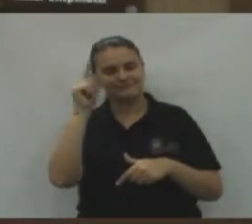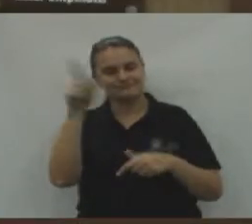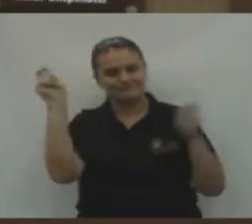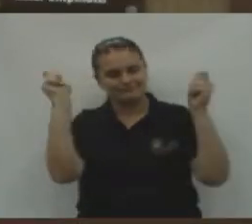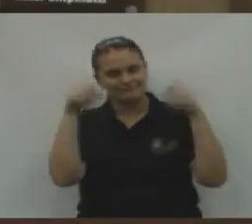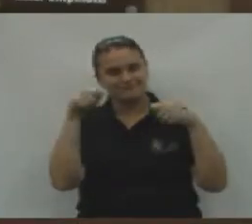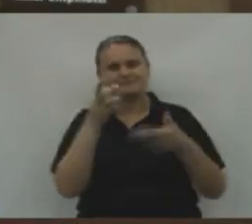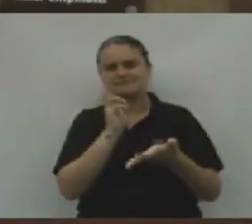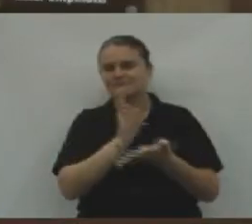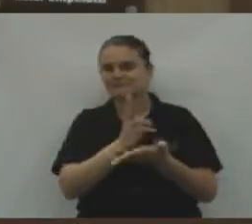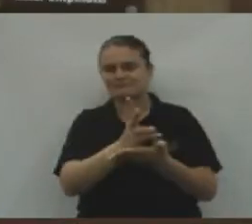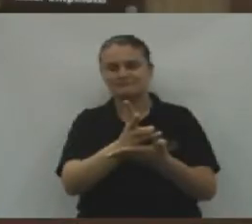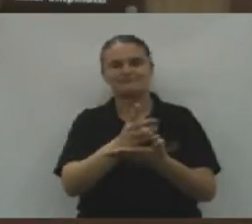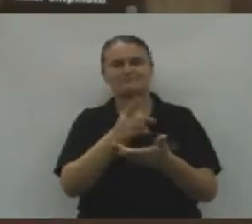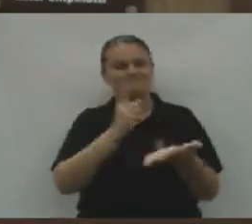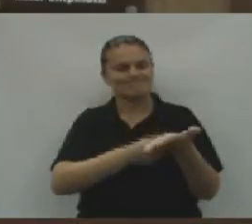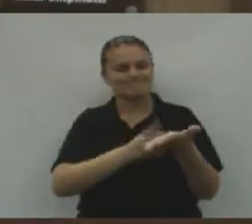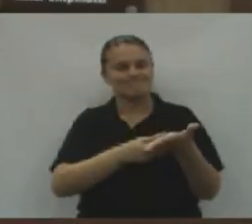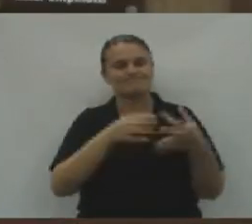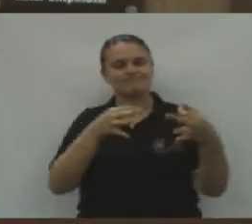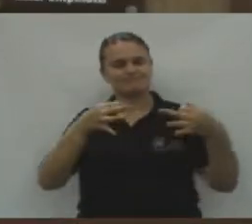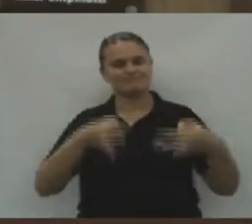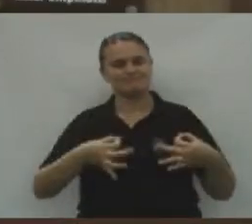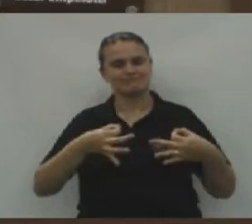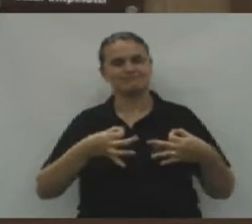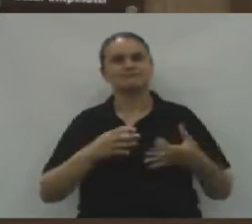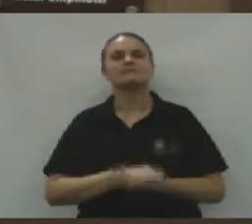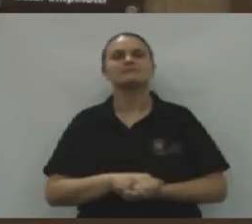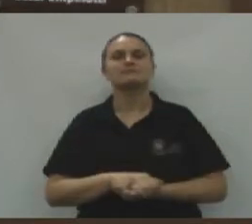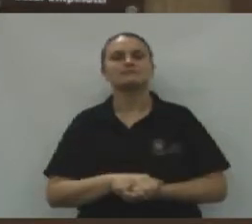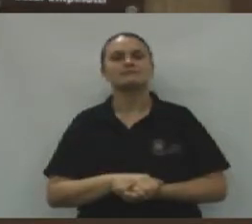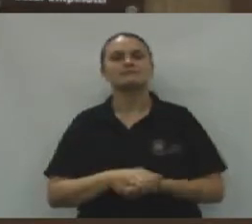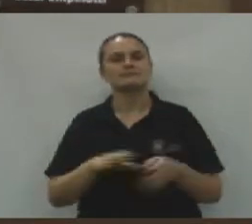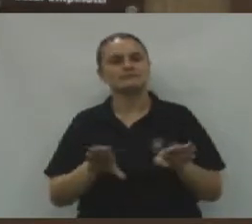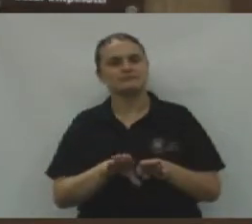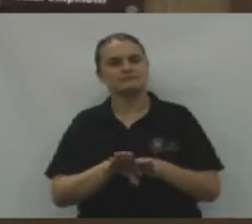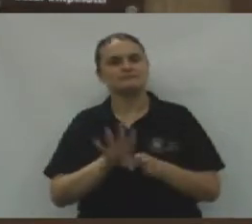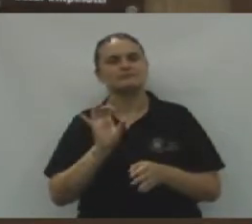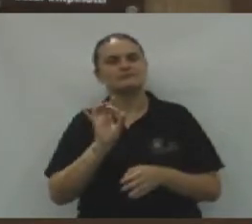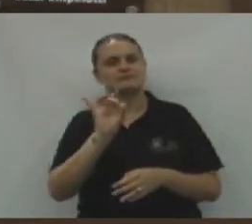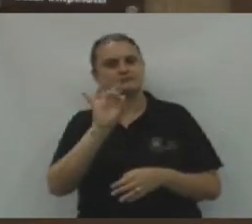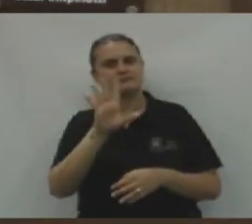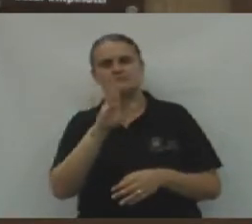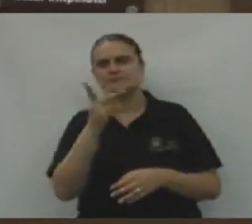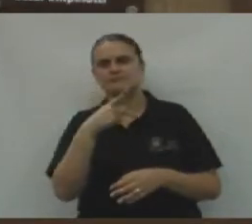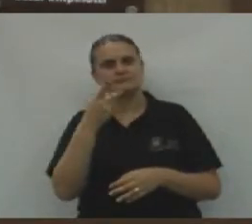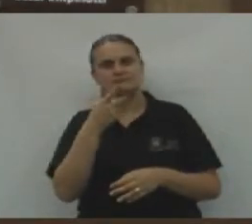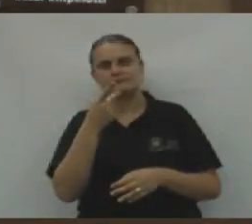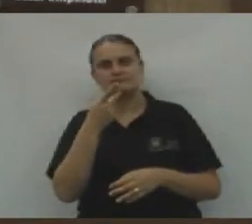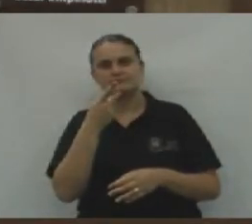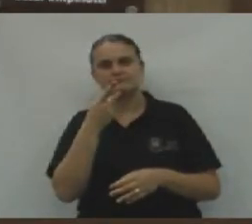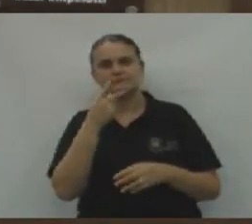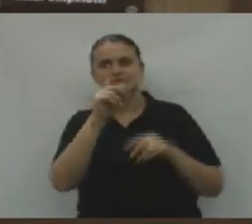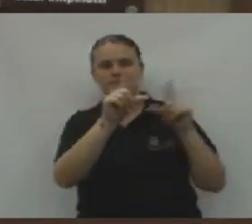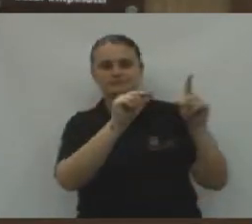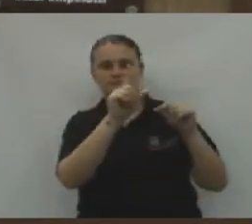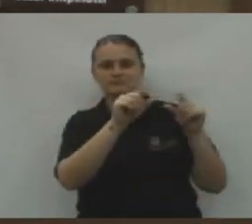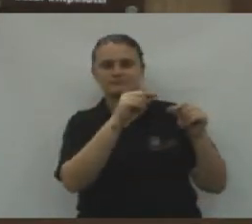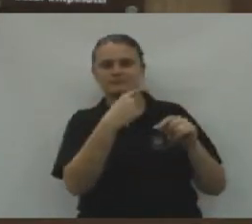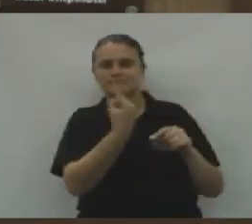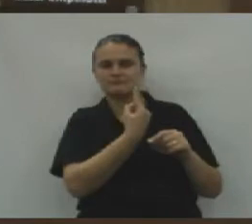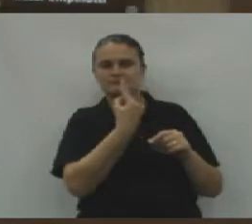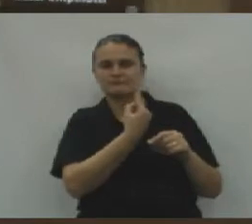sempre, com a tua dedicação com o homem do campo. E também só queria fazer um comentáriozinho ali daquela seleção natural que você